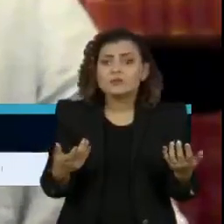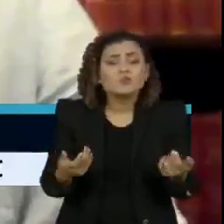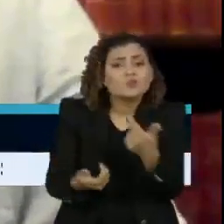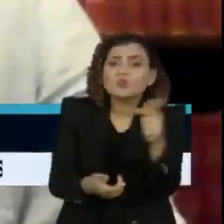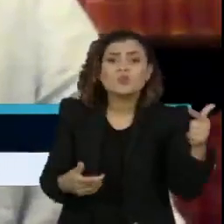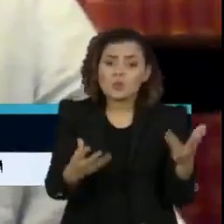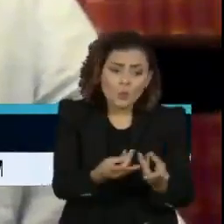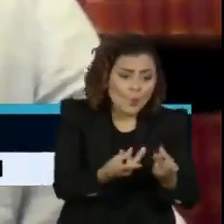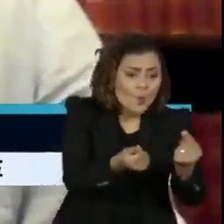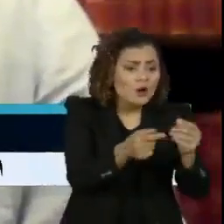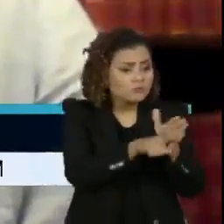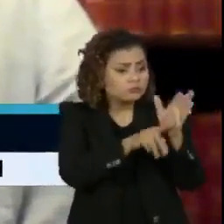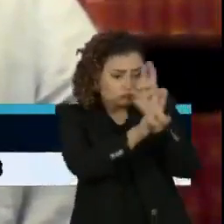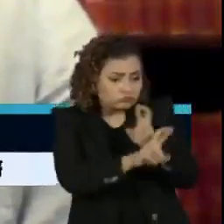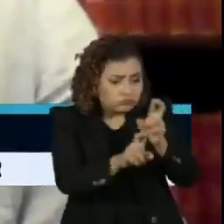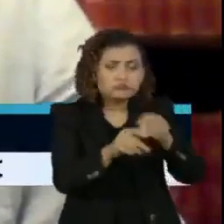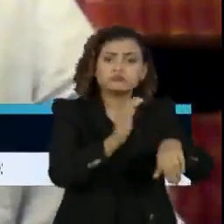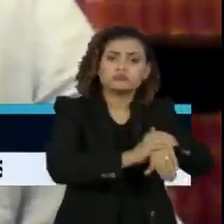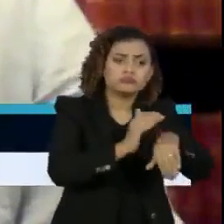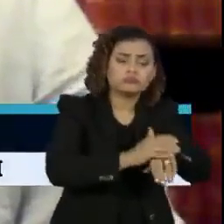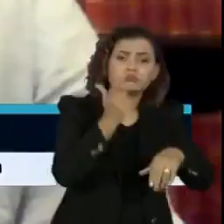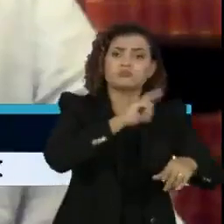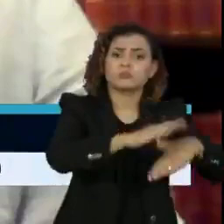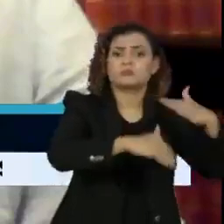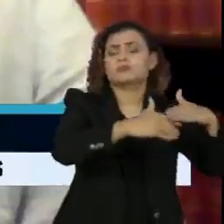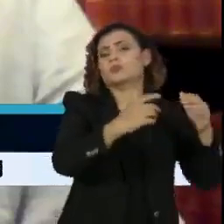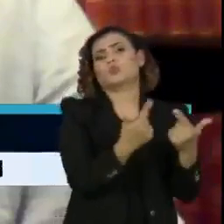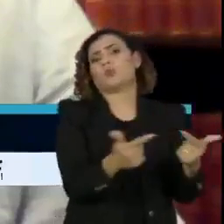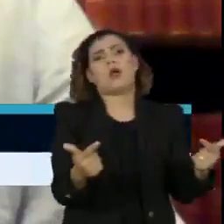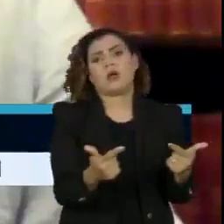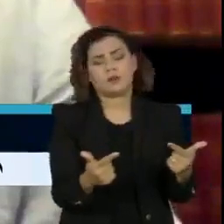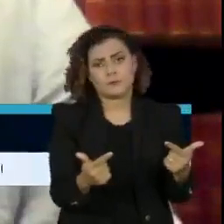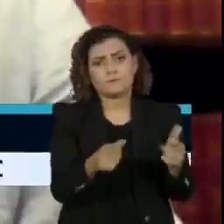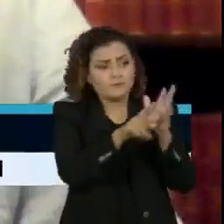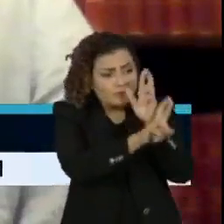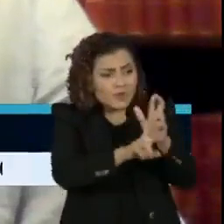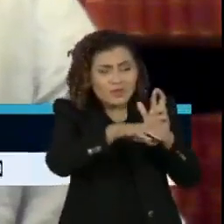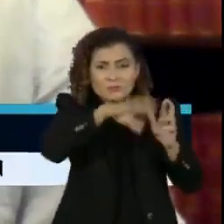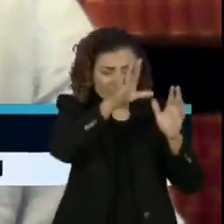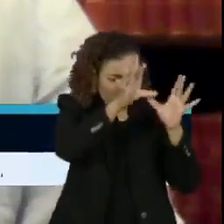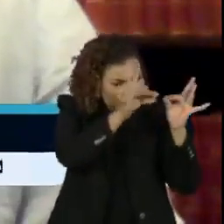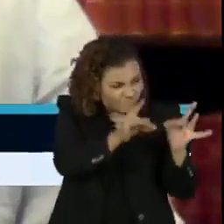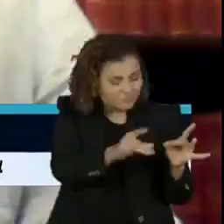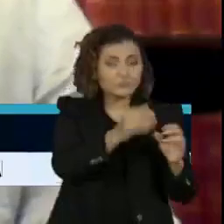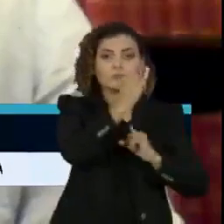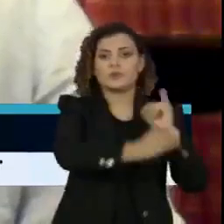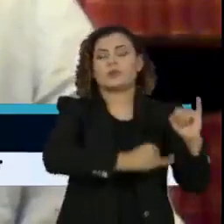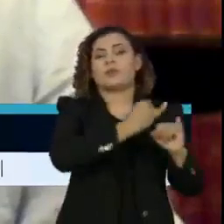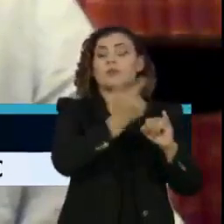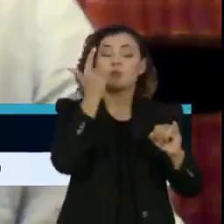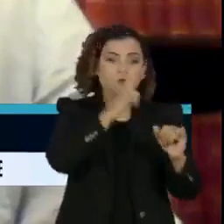tem condições próprias de se desenvolver um trabalho de perícia mais sério para que se